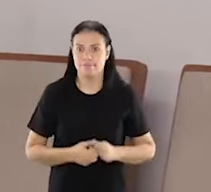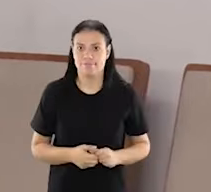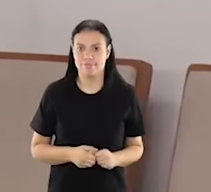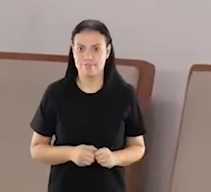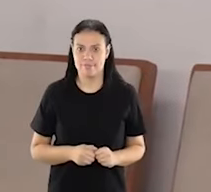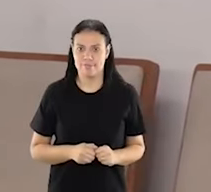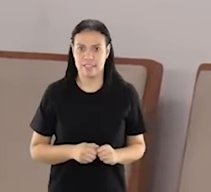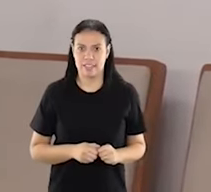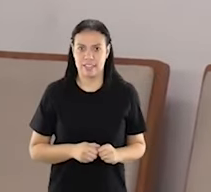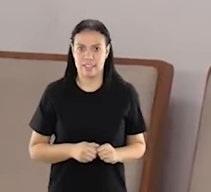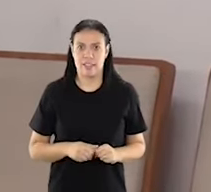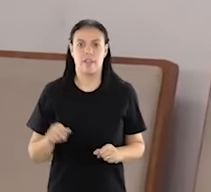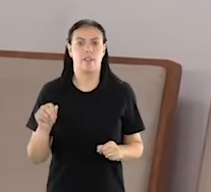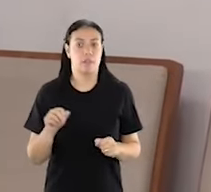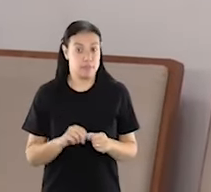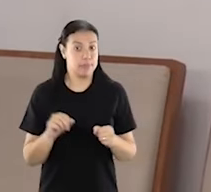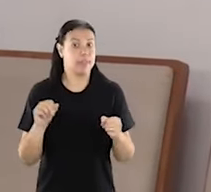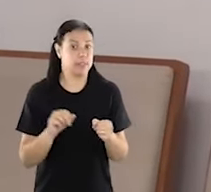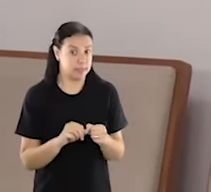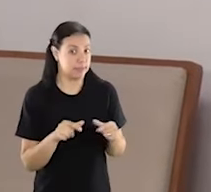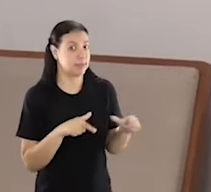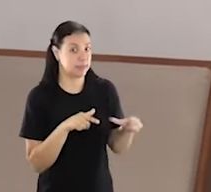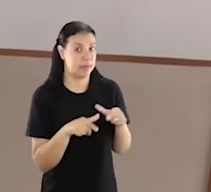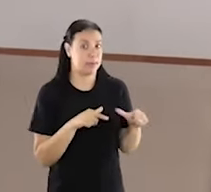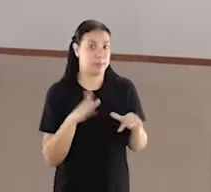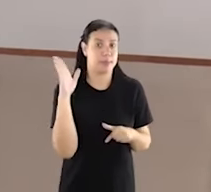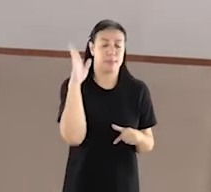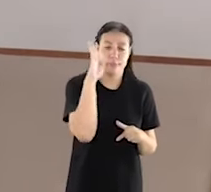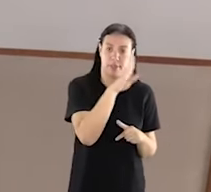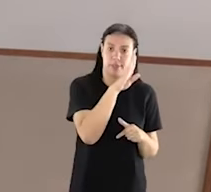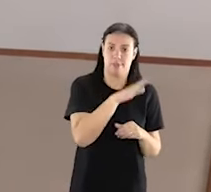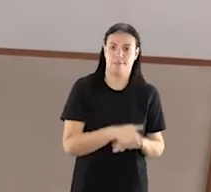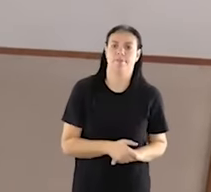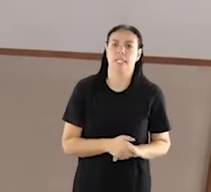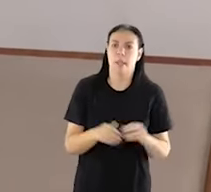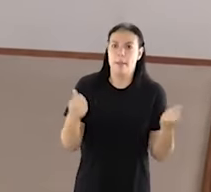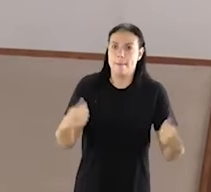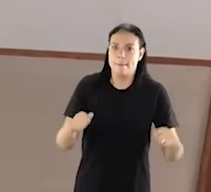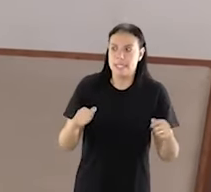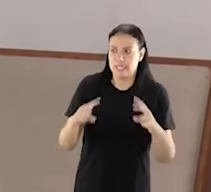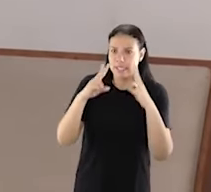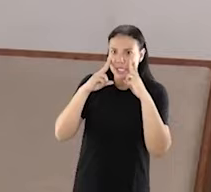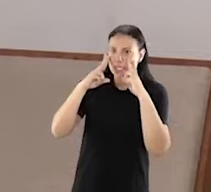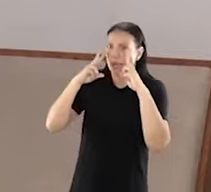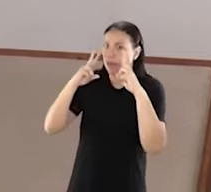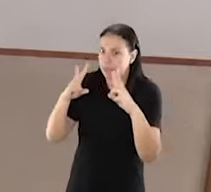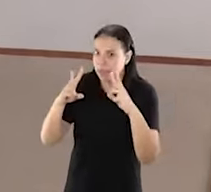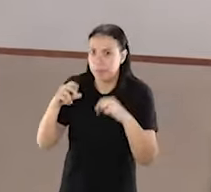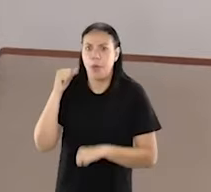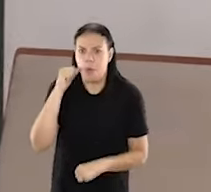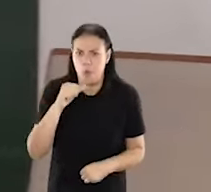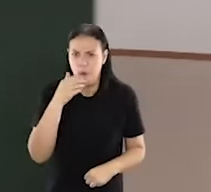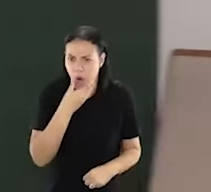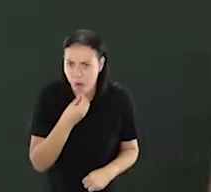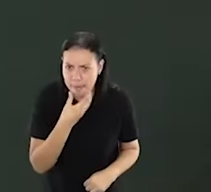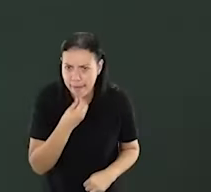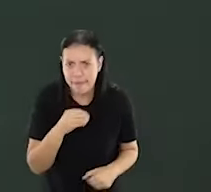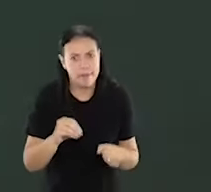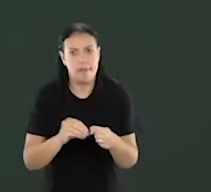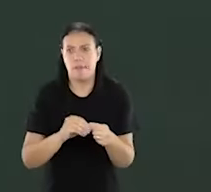serviço mal feito. Ih, mulher não gosta nada mal feito. Nós vamos voltar lá, vamos fazer